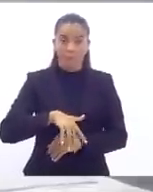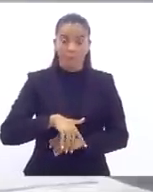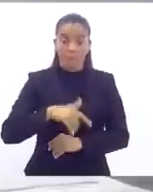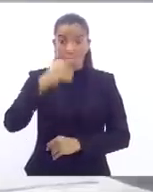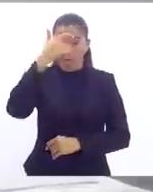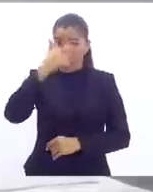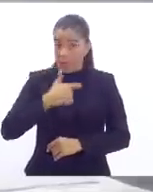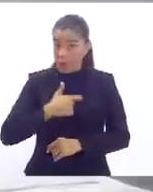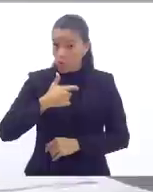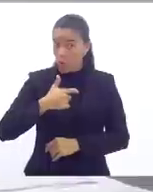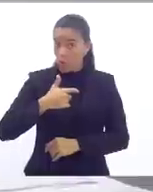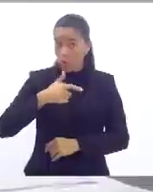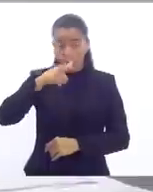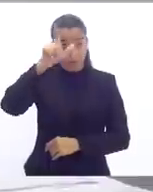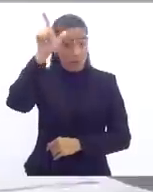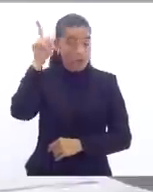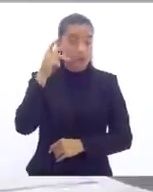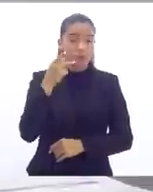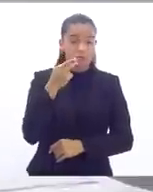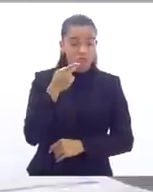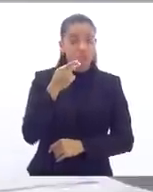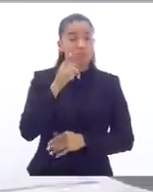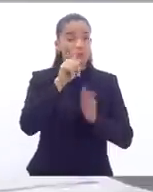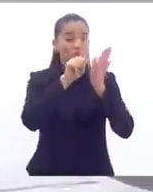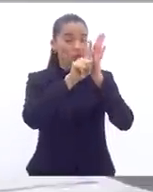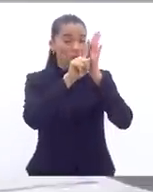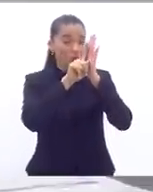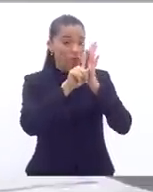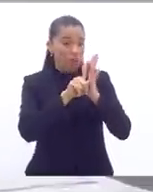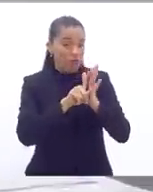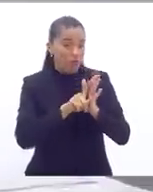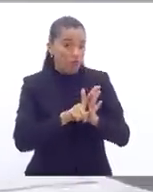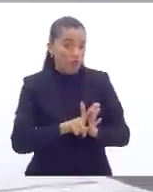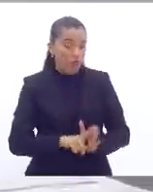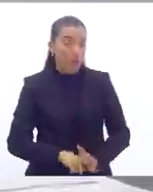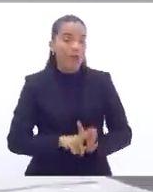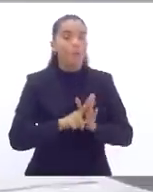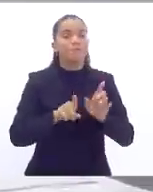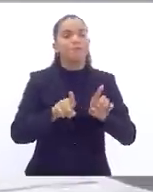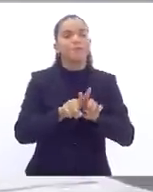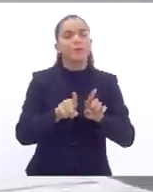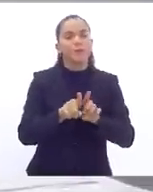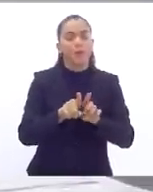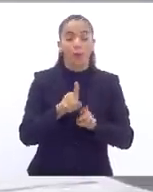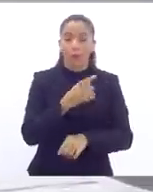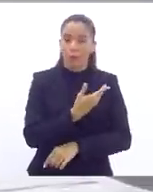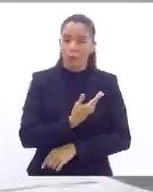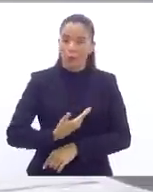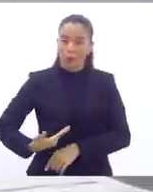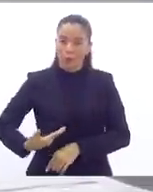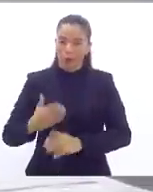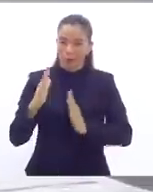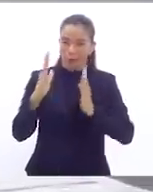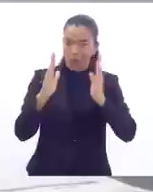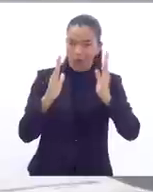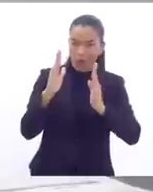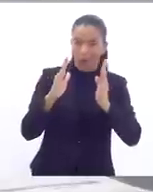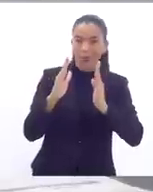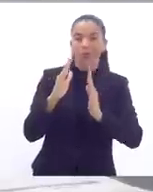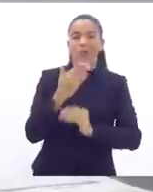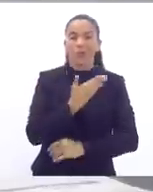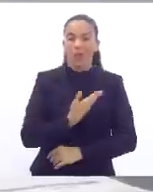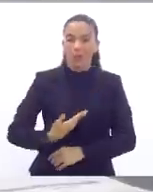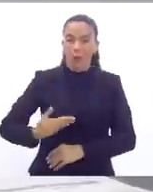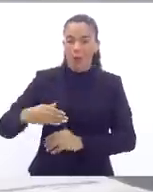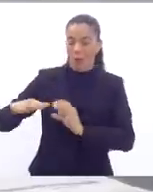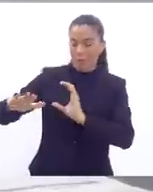eu verifiquei inclusive quando o governador mandou a mensagem